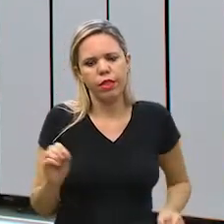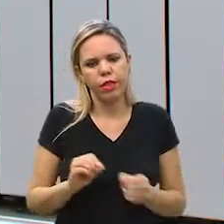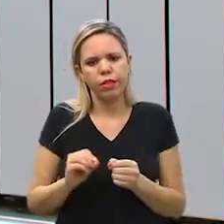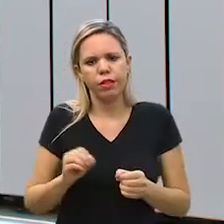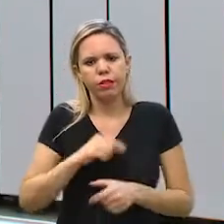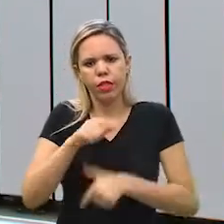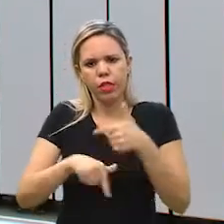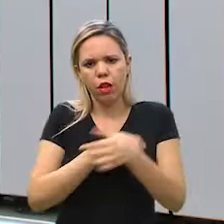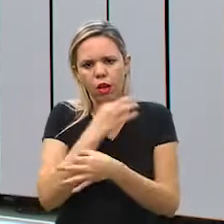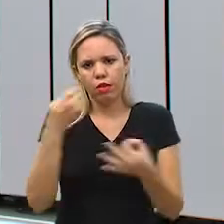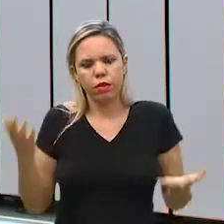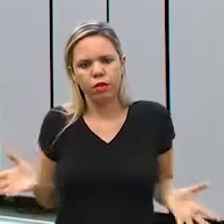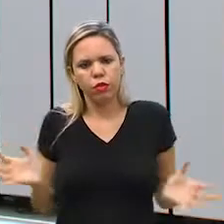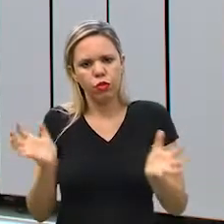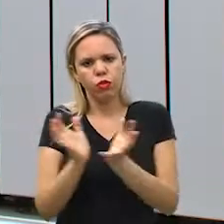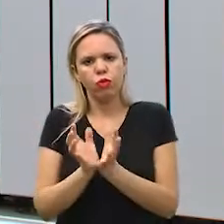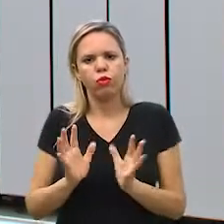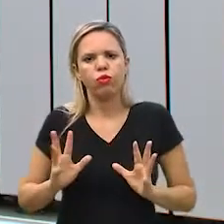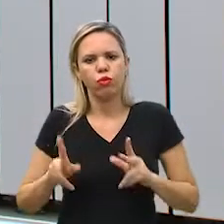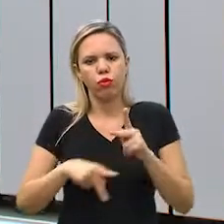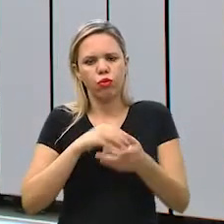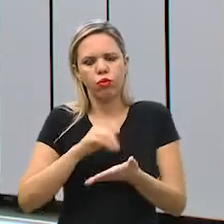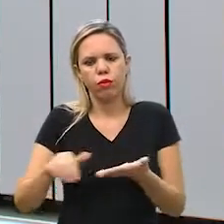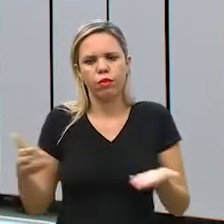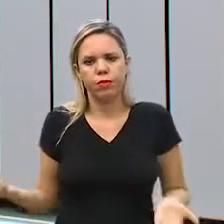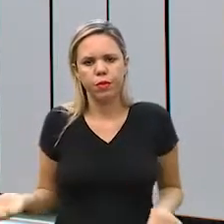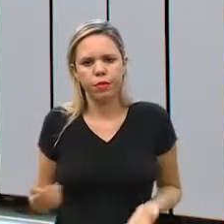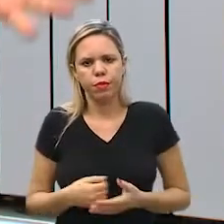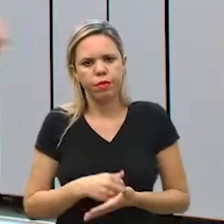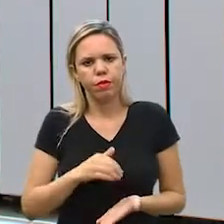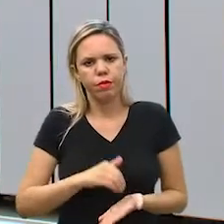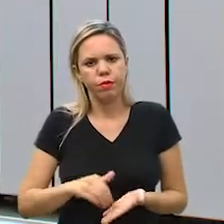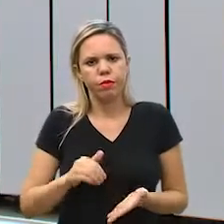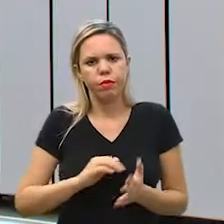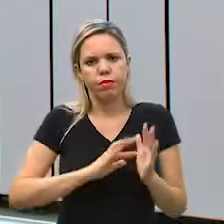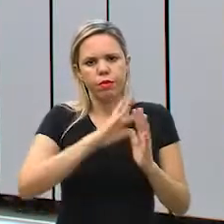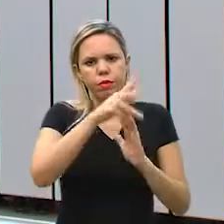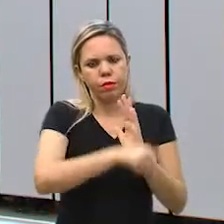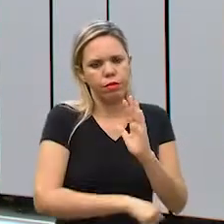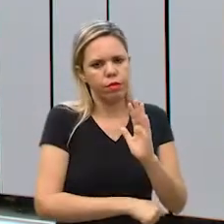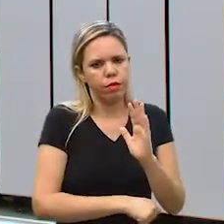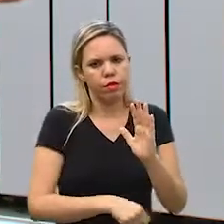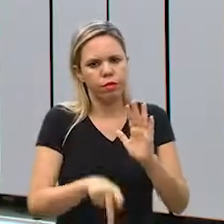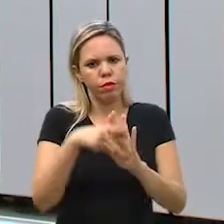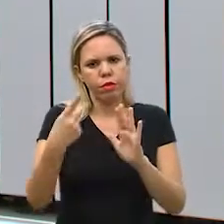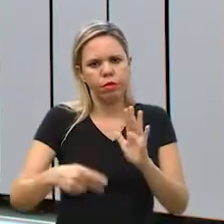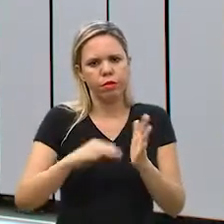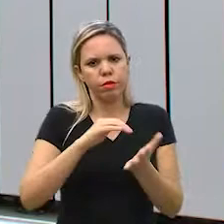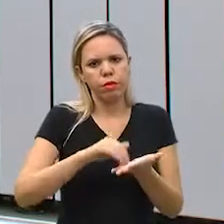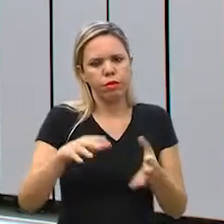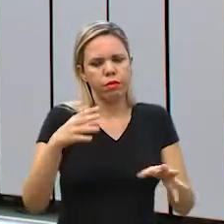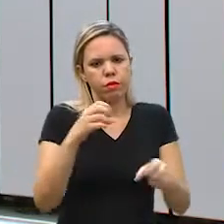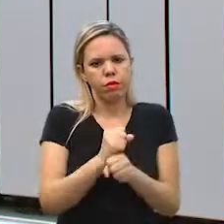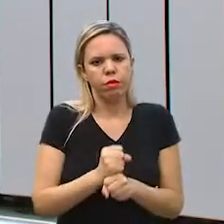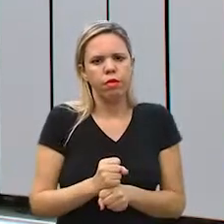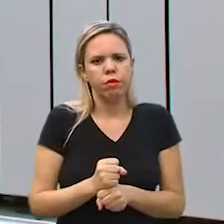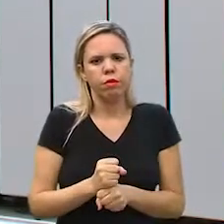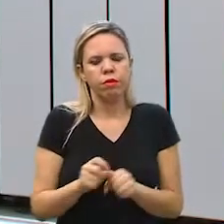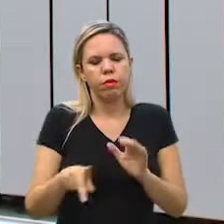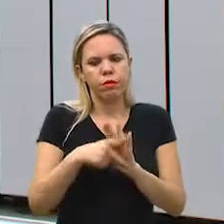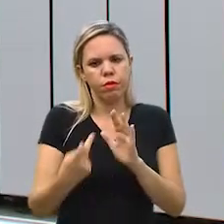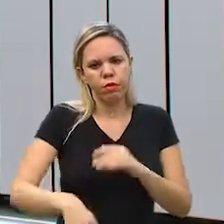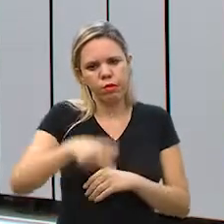excelente trabalho, conjuntamente com todos os secretários, né? O secretário do Meio Ambiente, o próprio secretário de Finanças, o